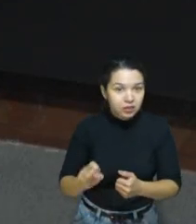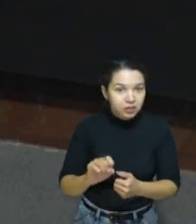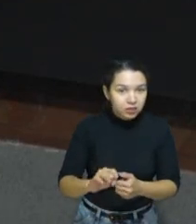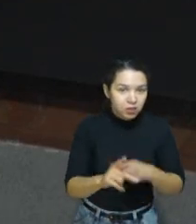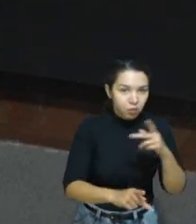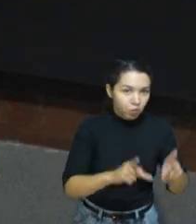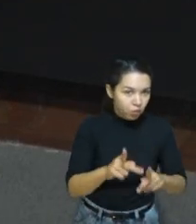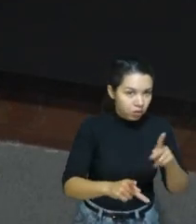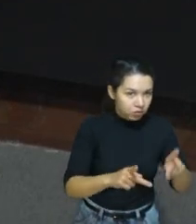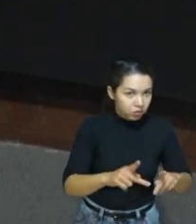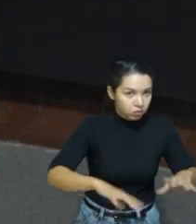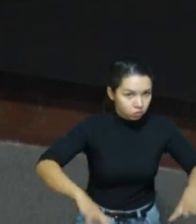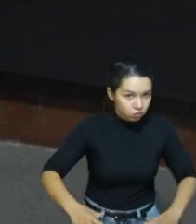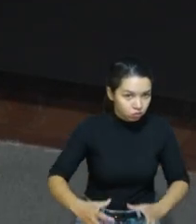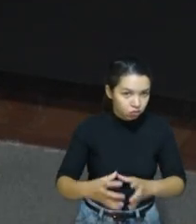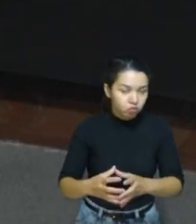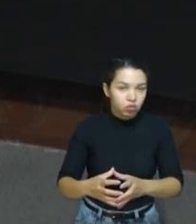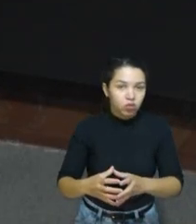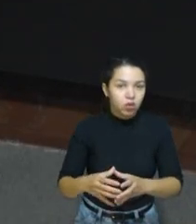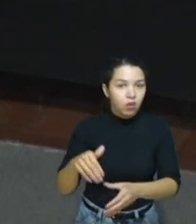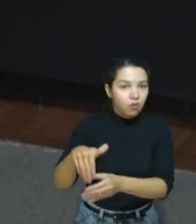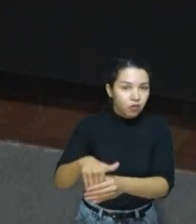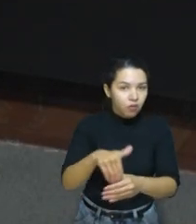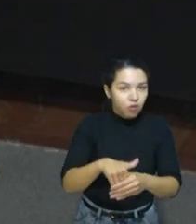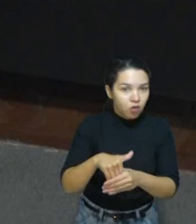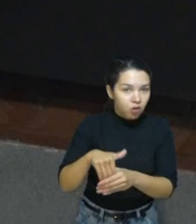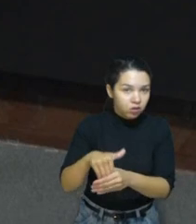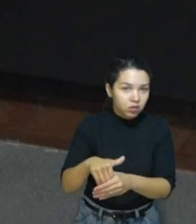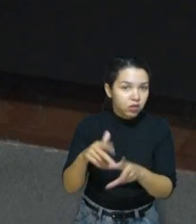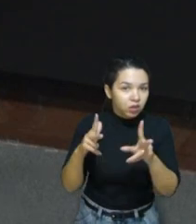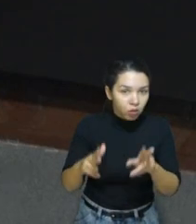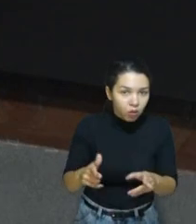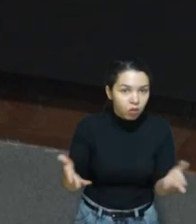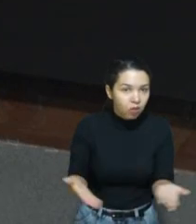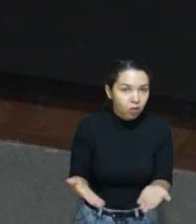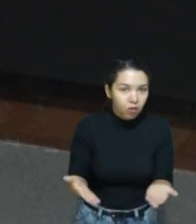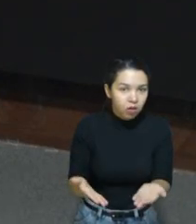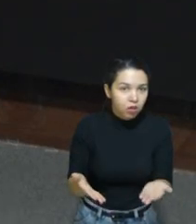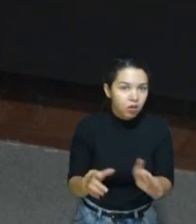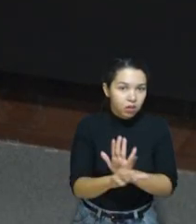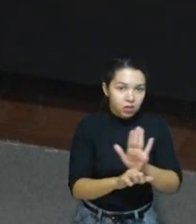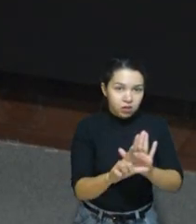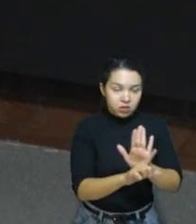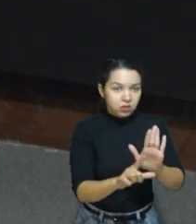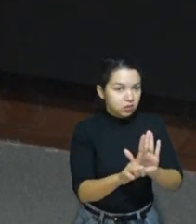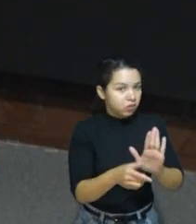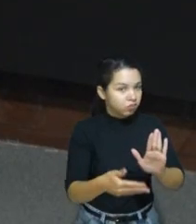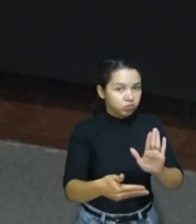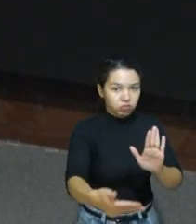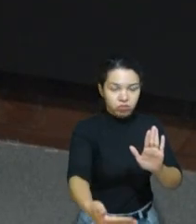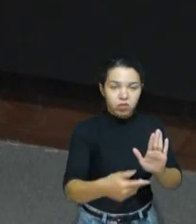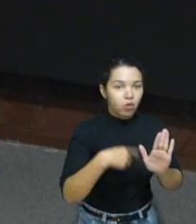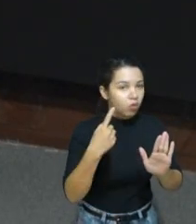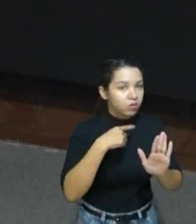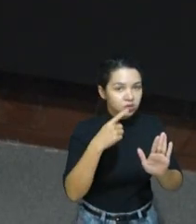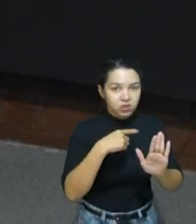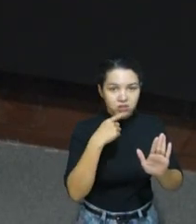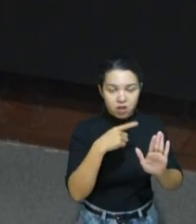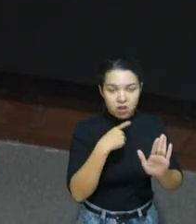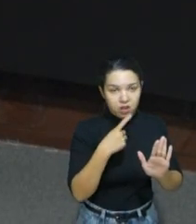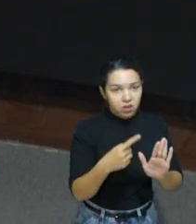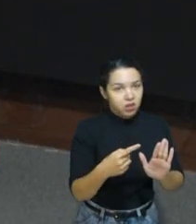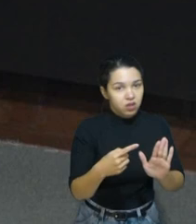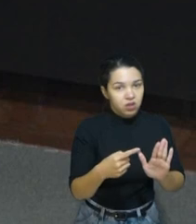envolver a população e continuar votando do jeito que a gente está, a legislação não vai seguir e a gente fica muito